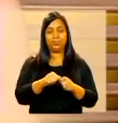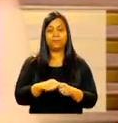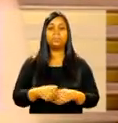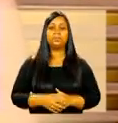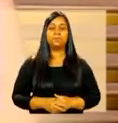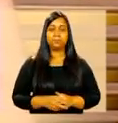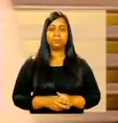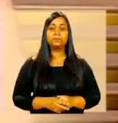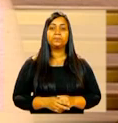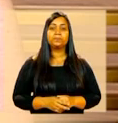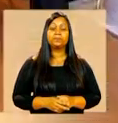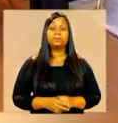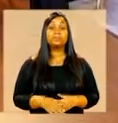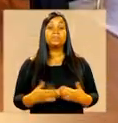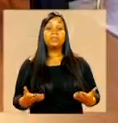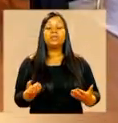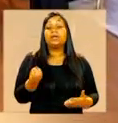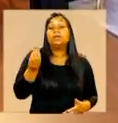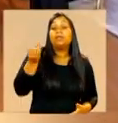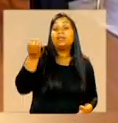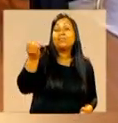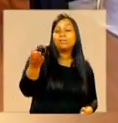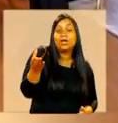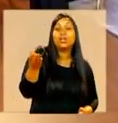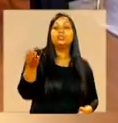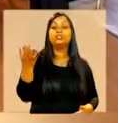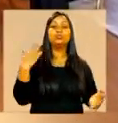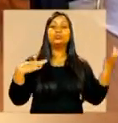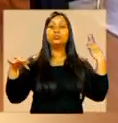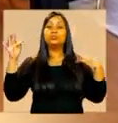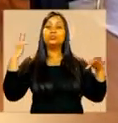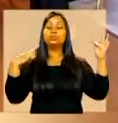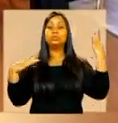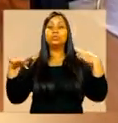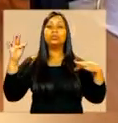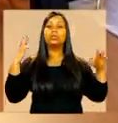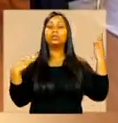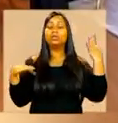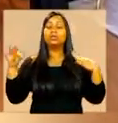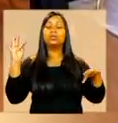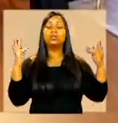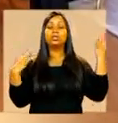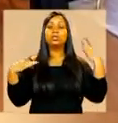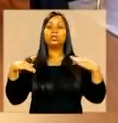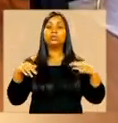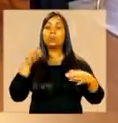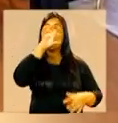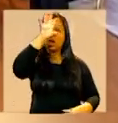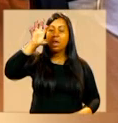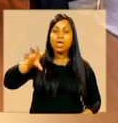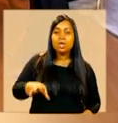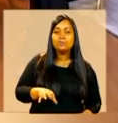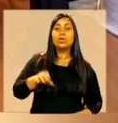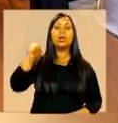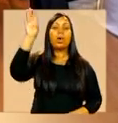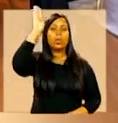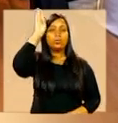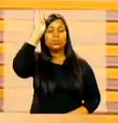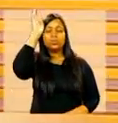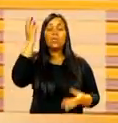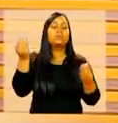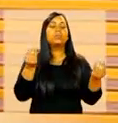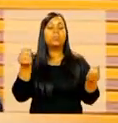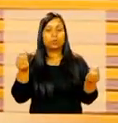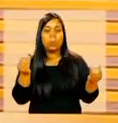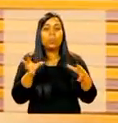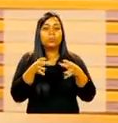na verdade, né? E nas viagens do turismo regional do Sesc, ô Marcos, rola muita amizade? Como é que o pessoal como é que